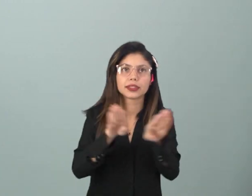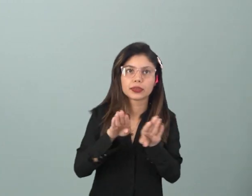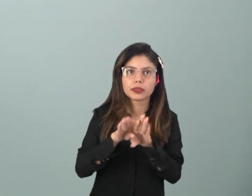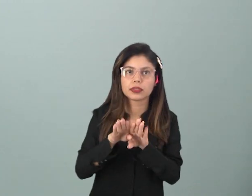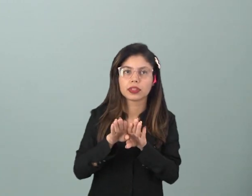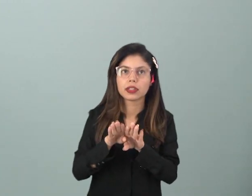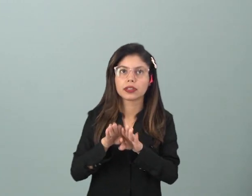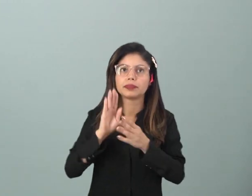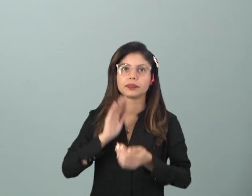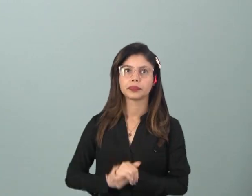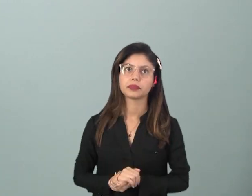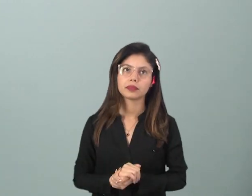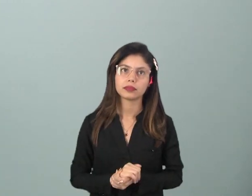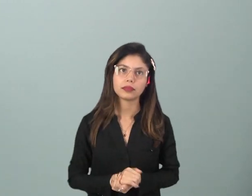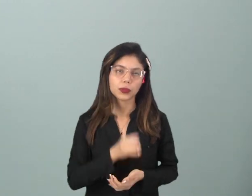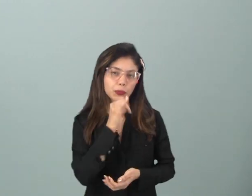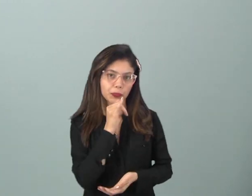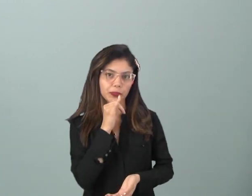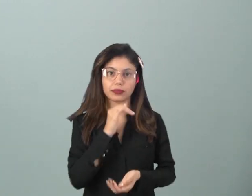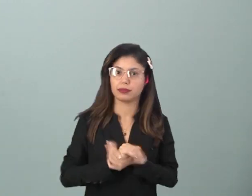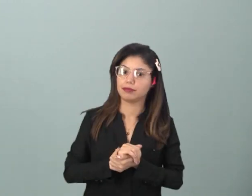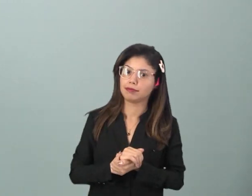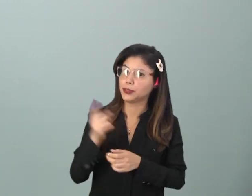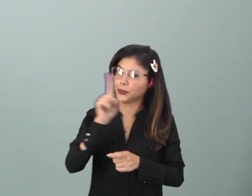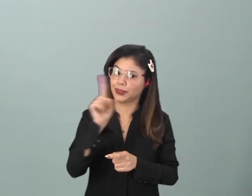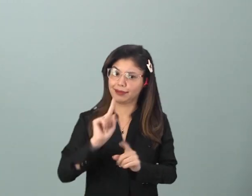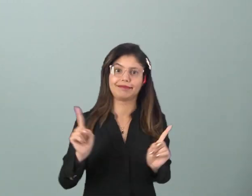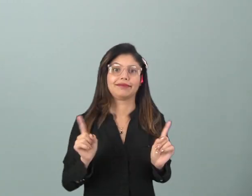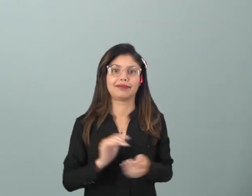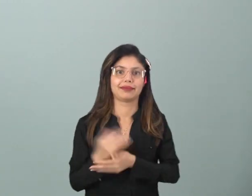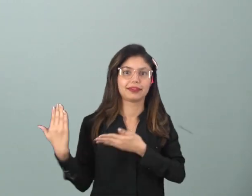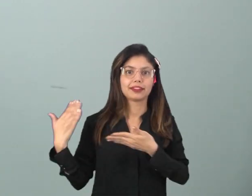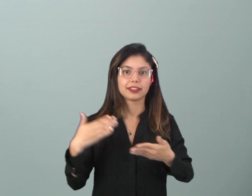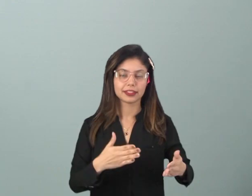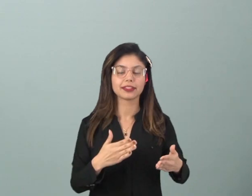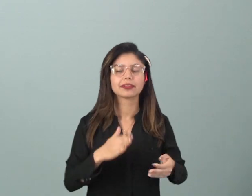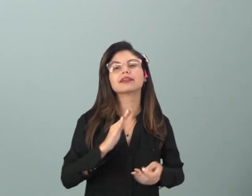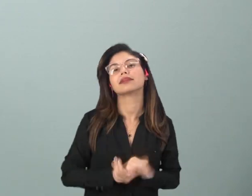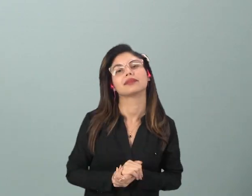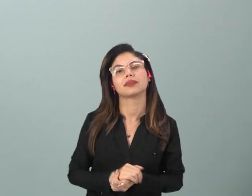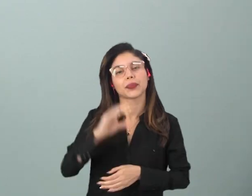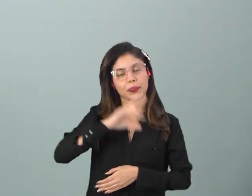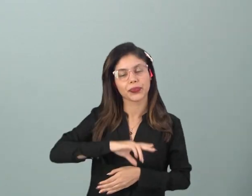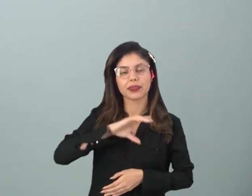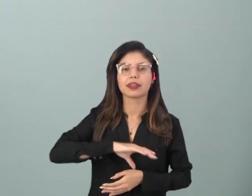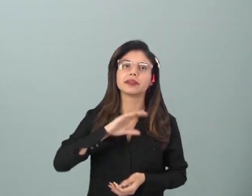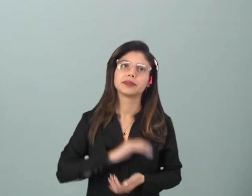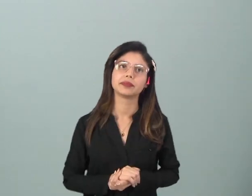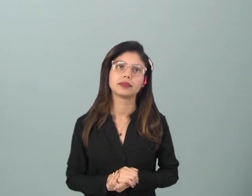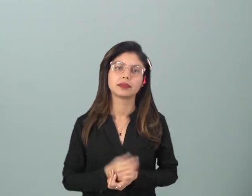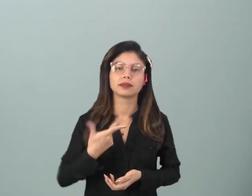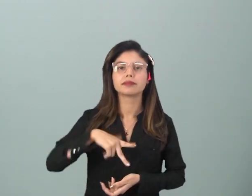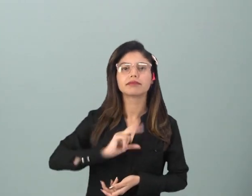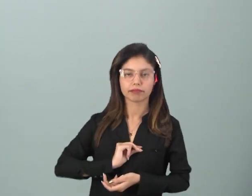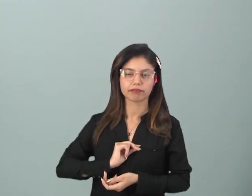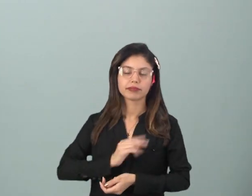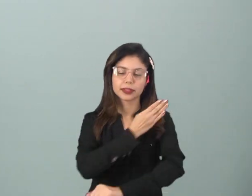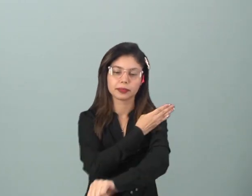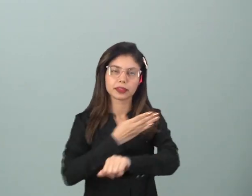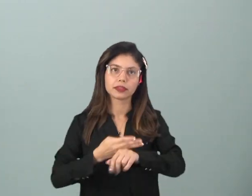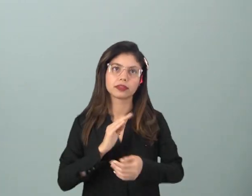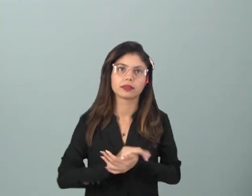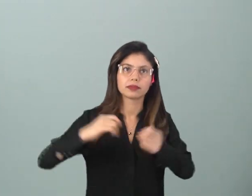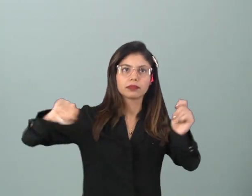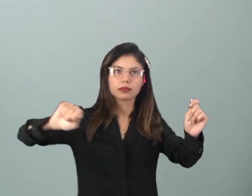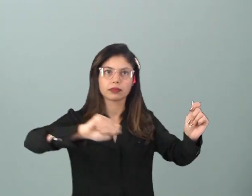sopro e percussão, corda não. Corda veio justamente com esse português, com esse colonizador branco. Ele